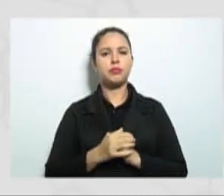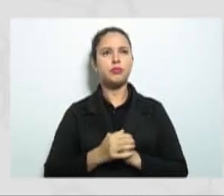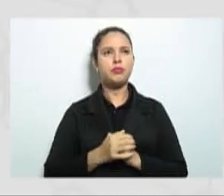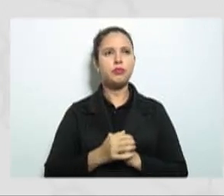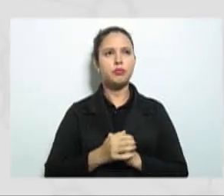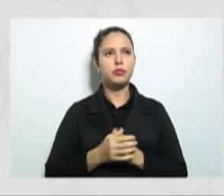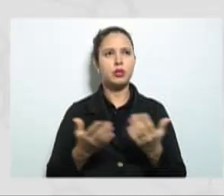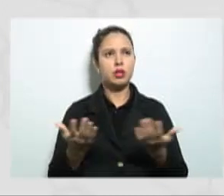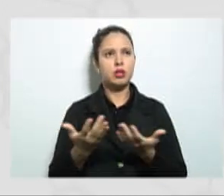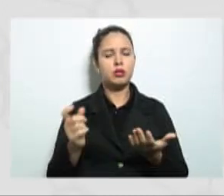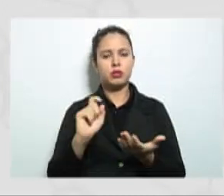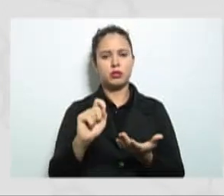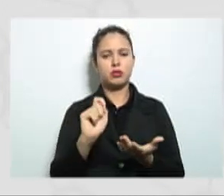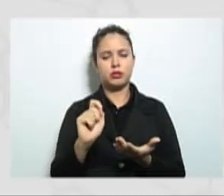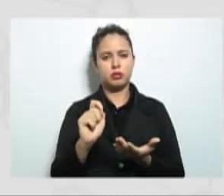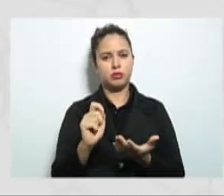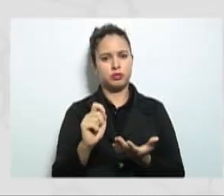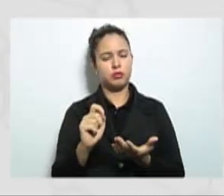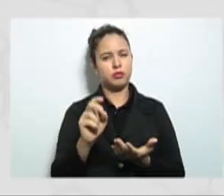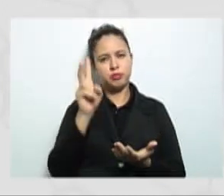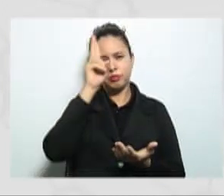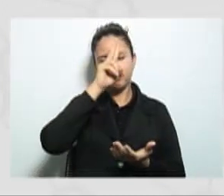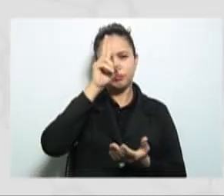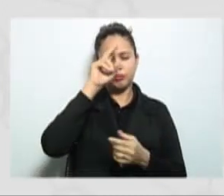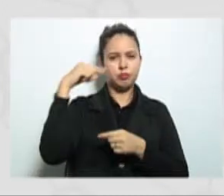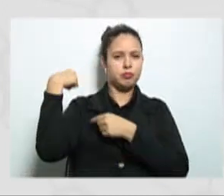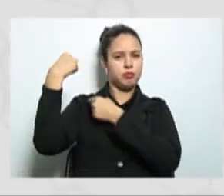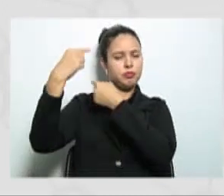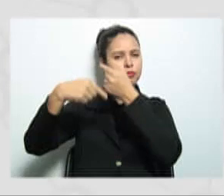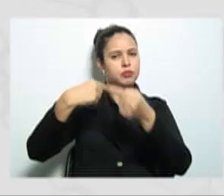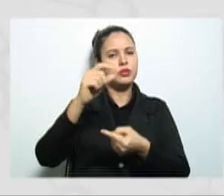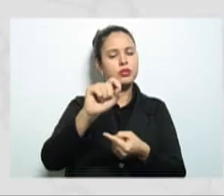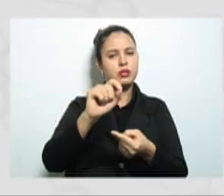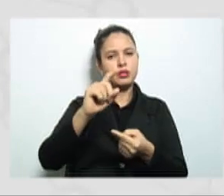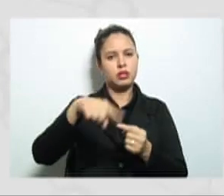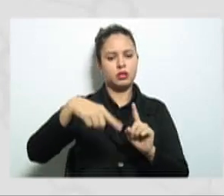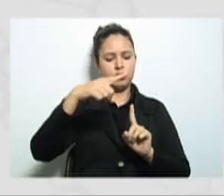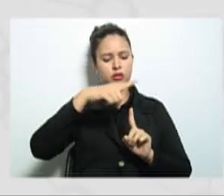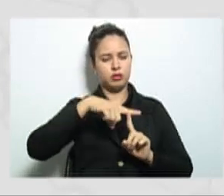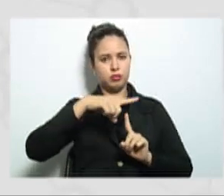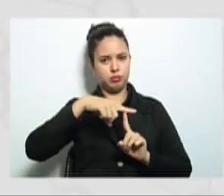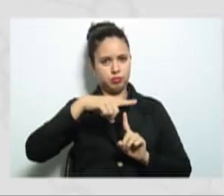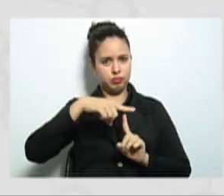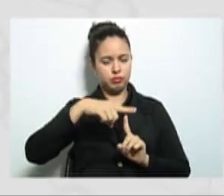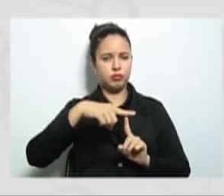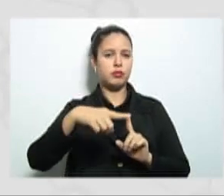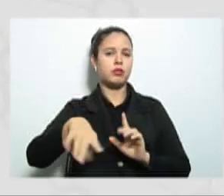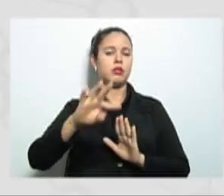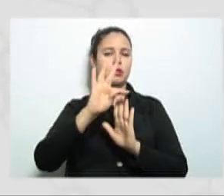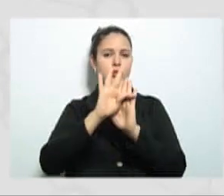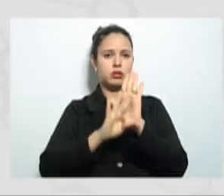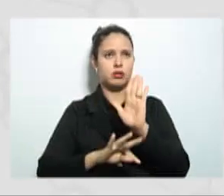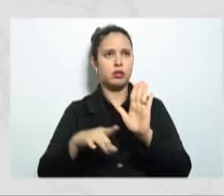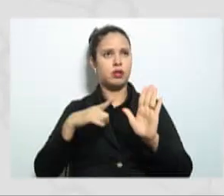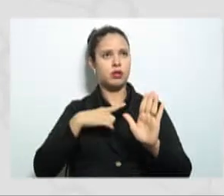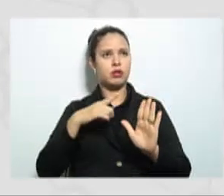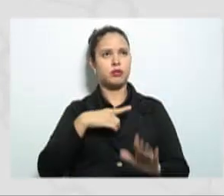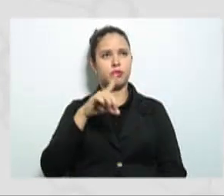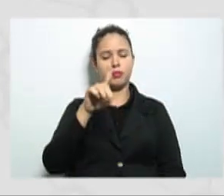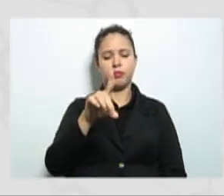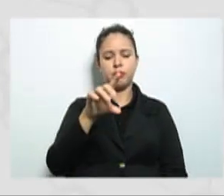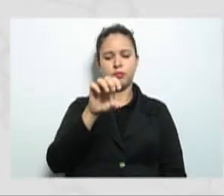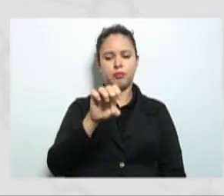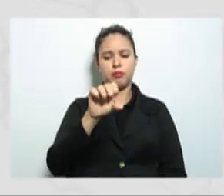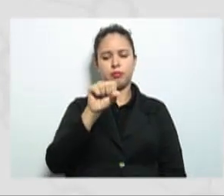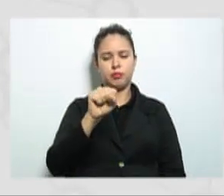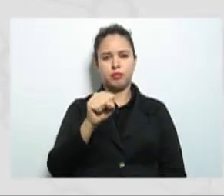E agora nós vamos revisar a tipologia textual. Nós vamos revisar primeiro a descrição. O que